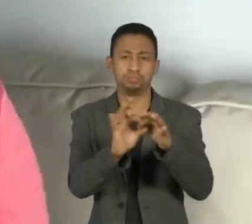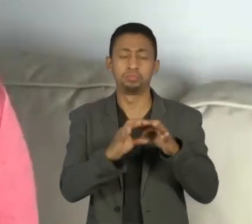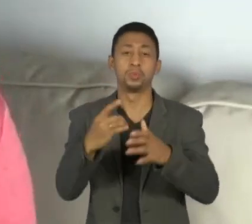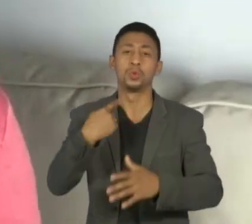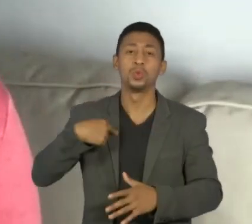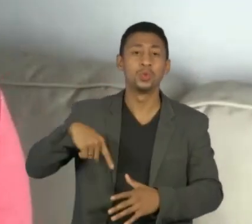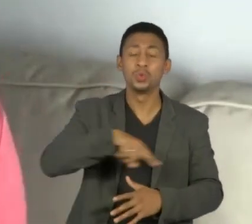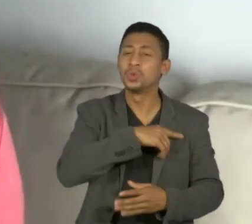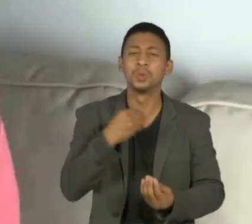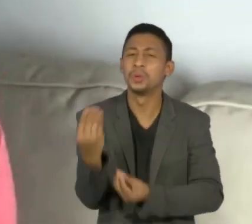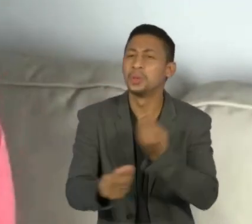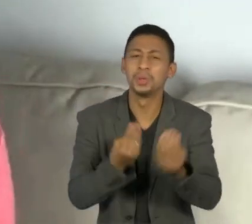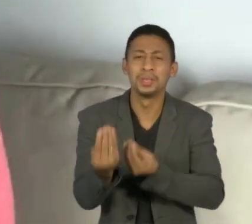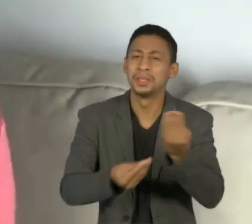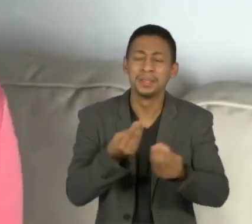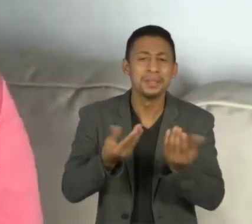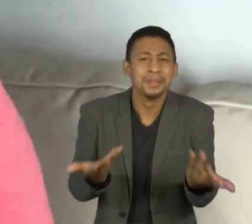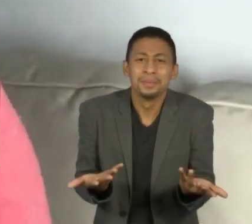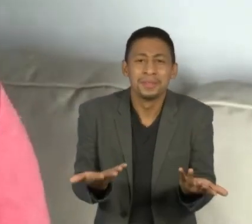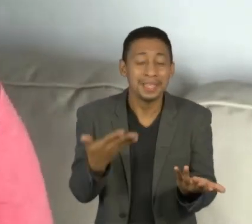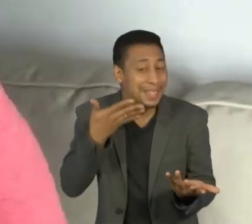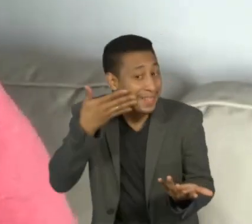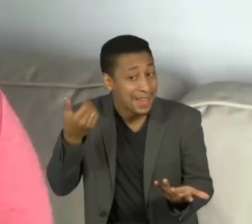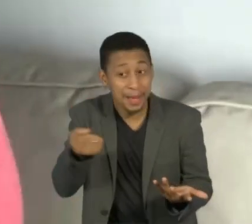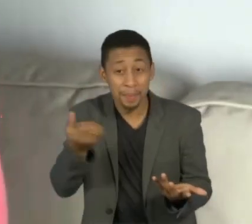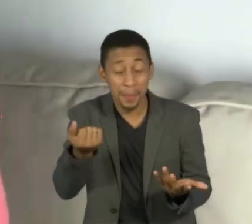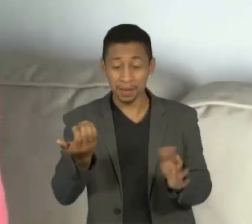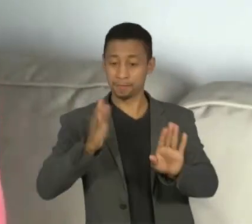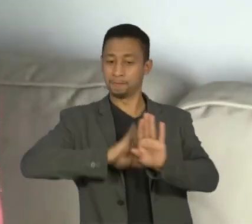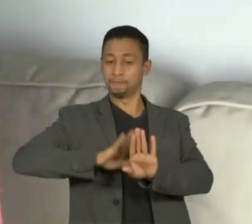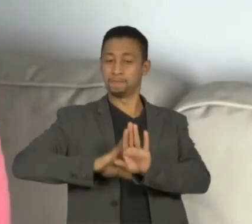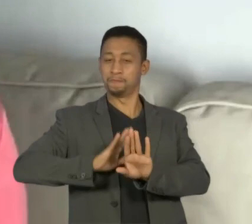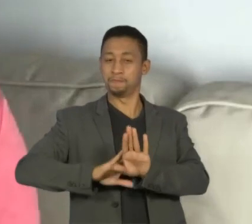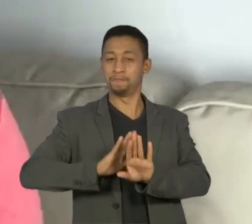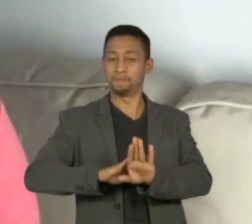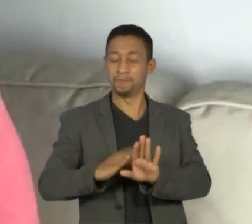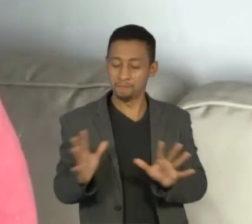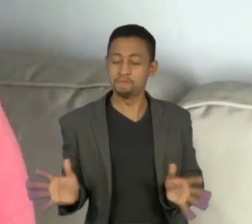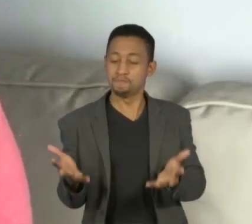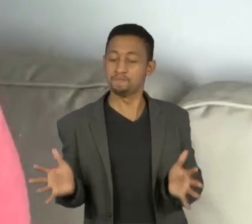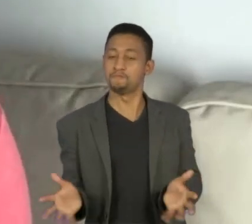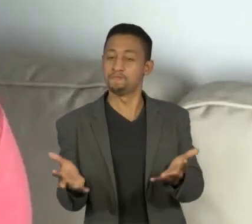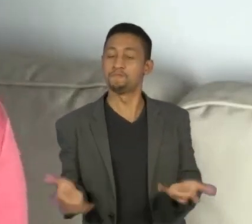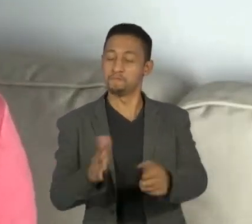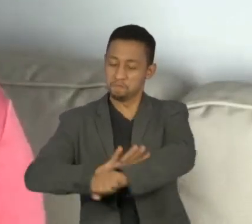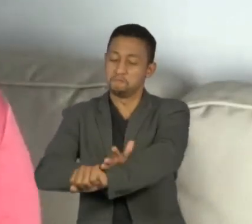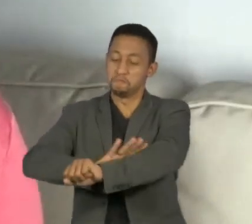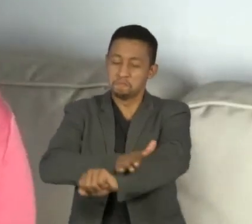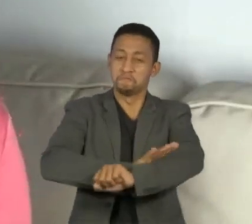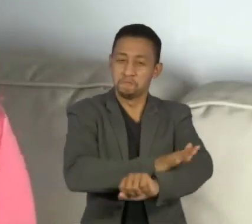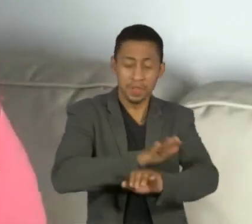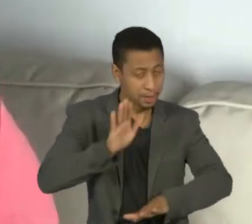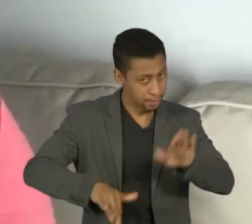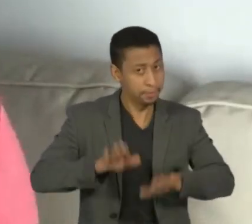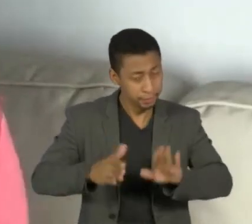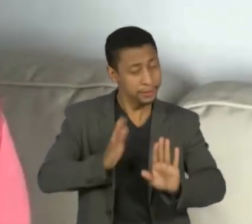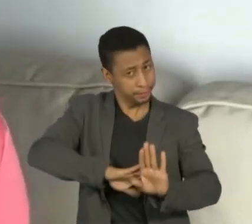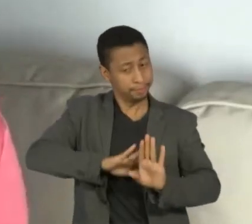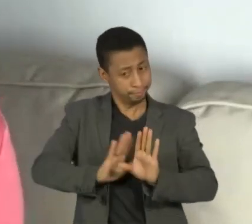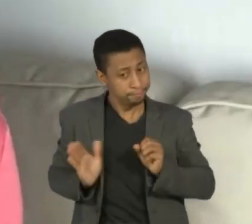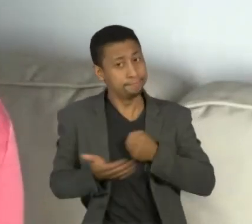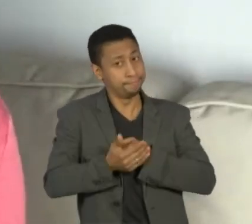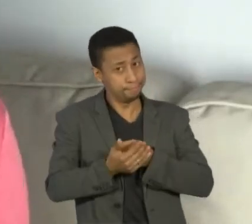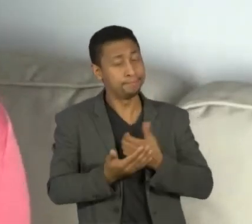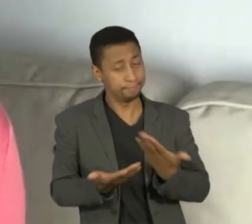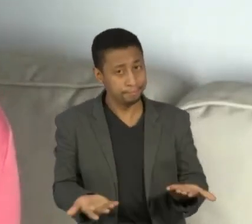o racismo, mesmo eu não tendo participado ativamente, mas onde foram os meus privilégios nesse lugar? E começar a usar os lugares